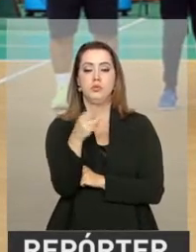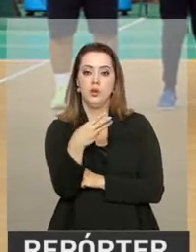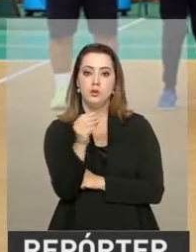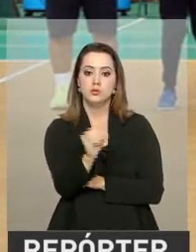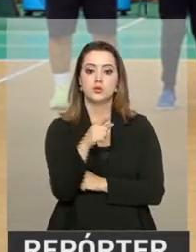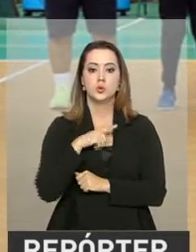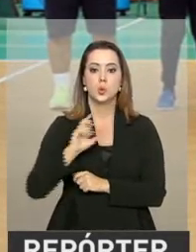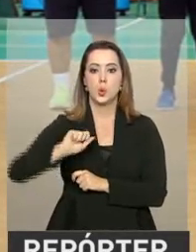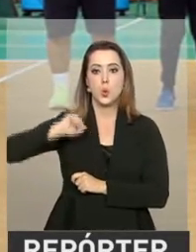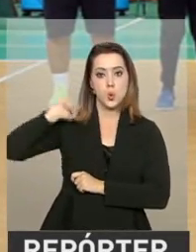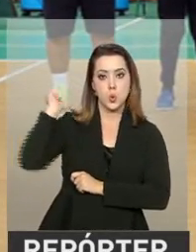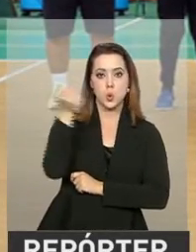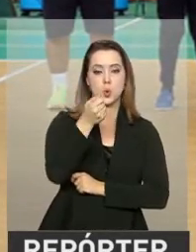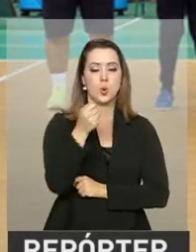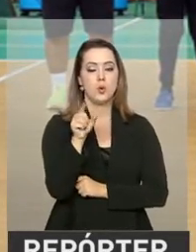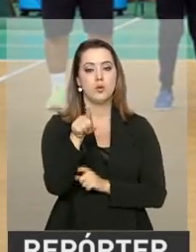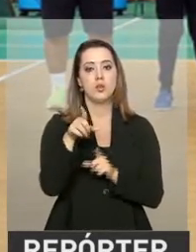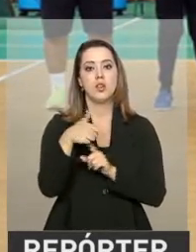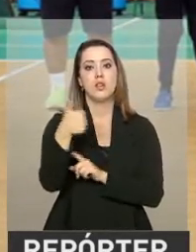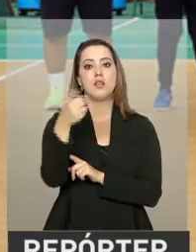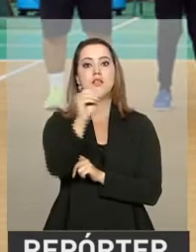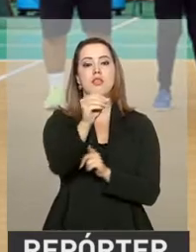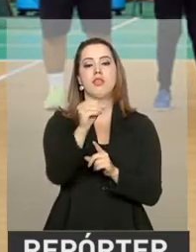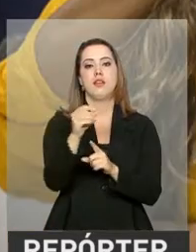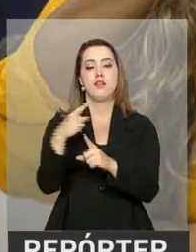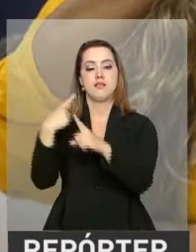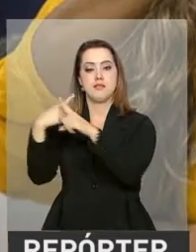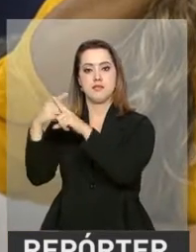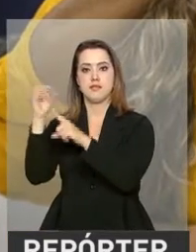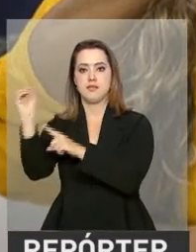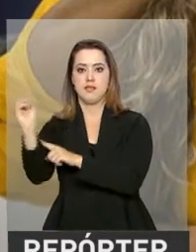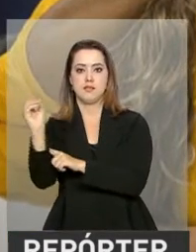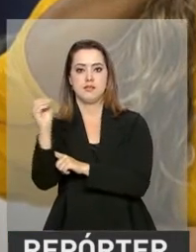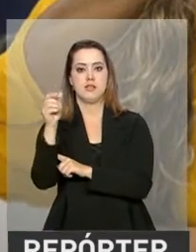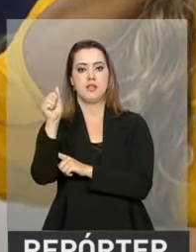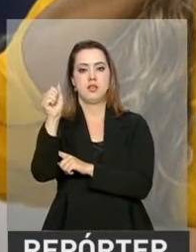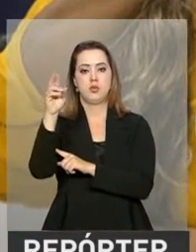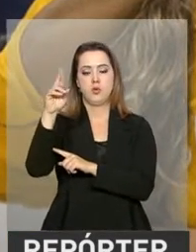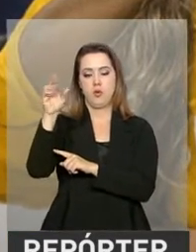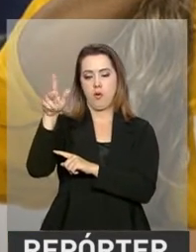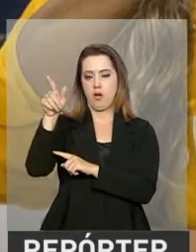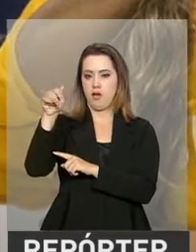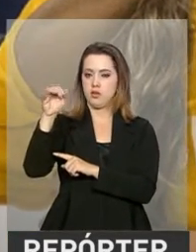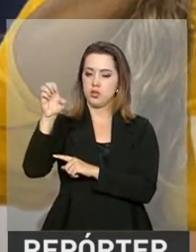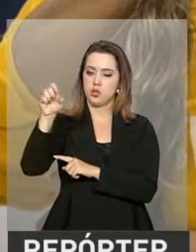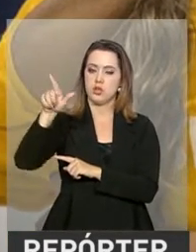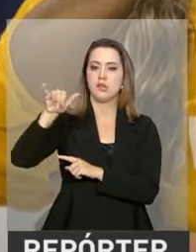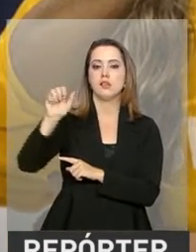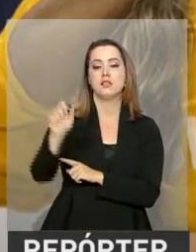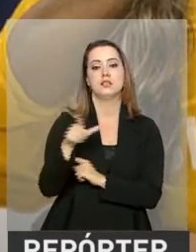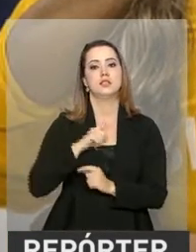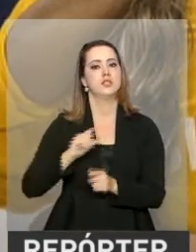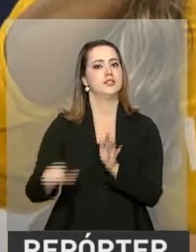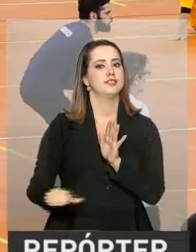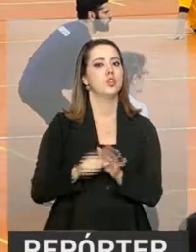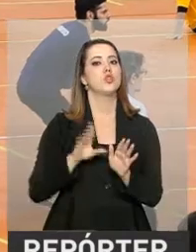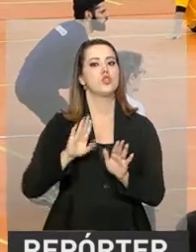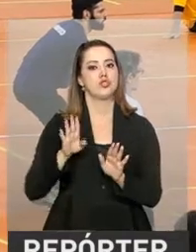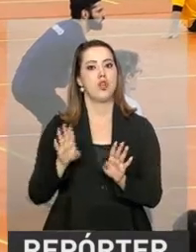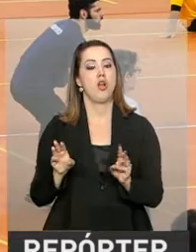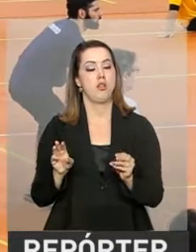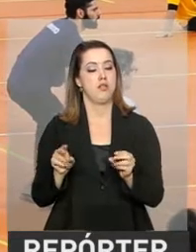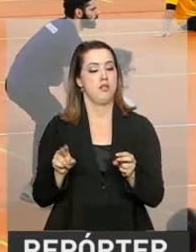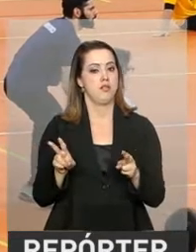as meninas ganharam por 10 a 0 da Argélia e celebram o primeiro lugar no grupo. Estamos nas quartas.